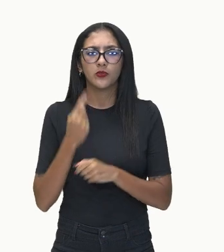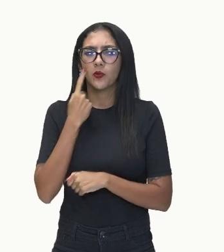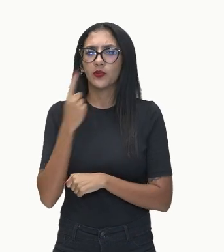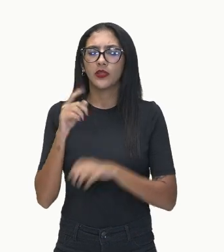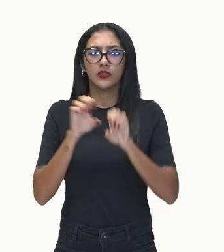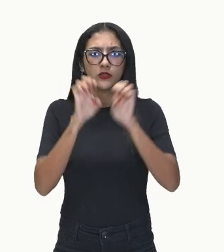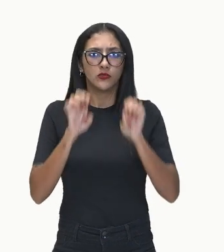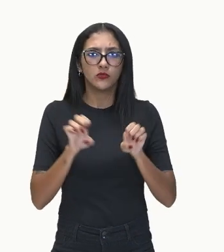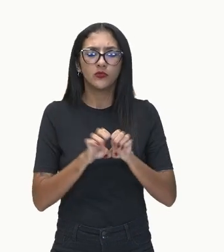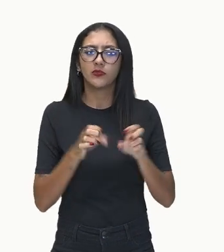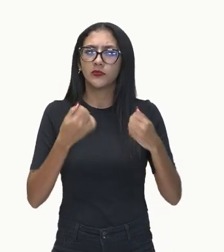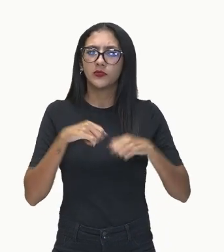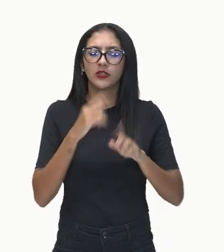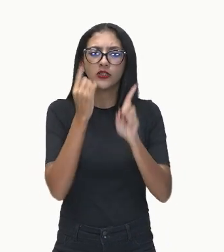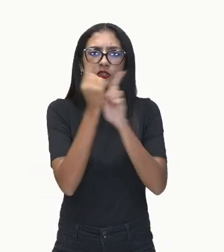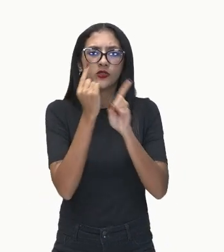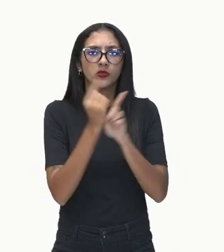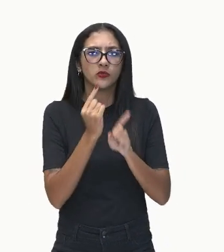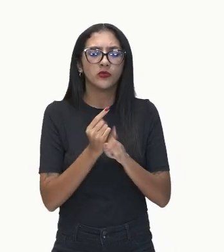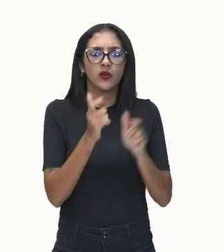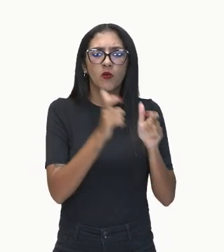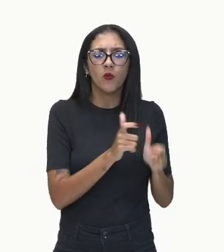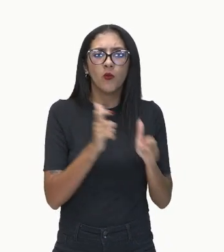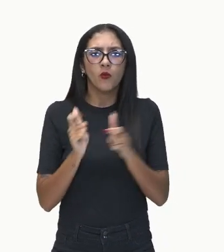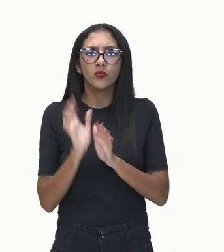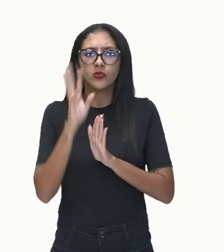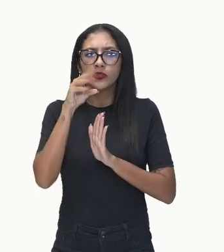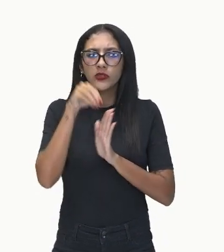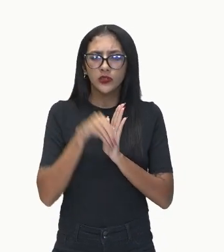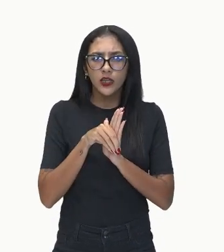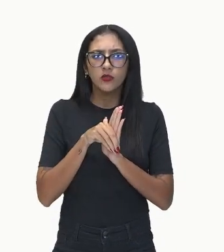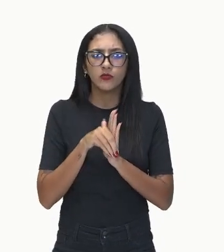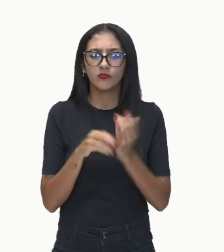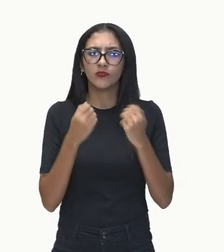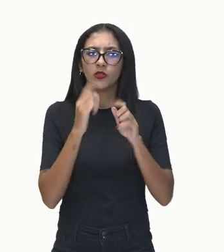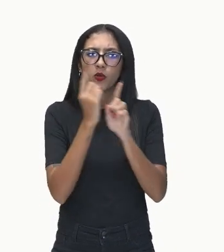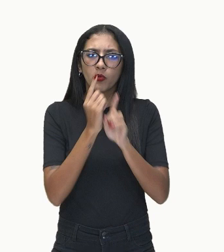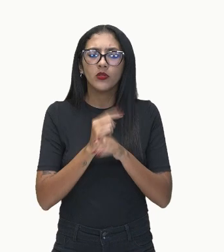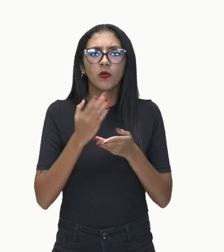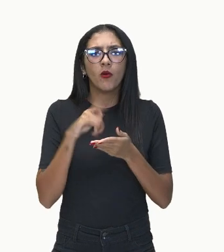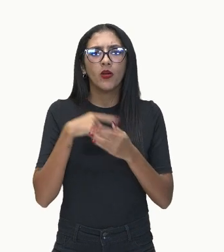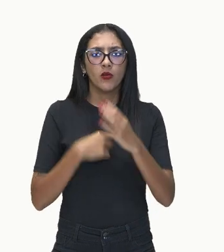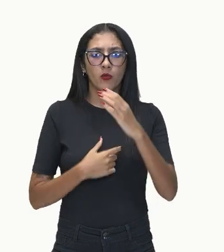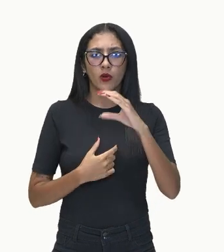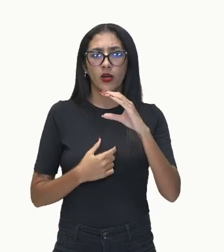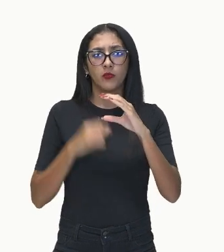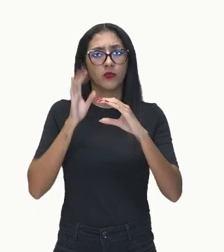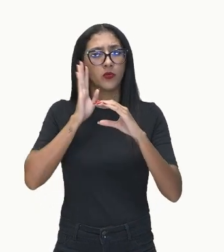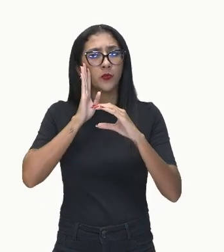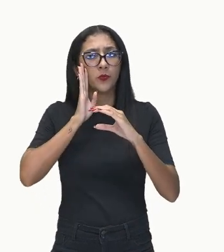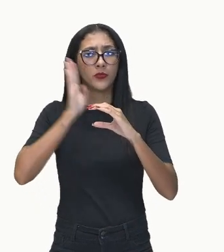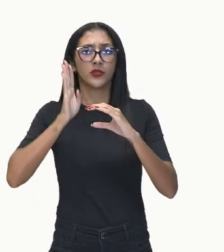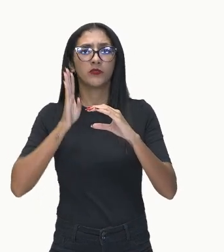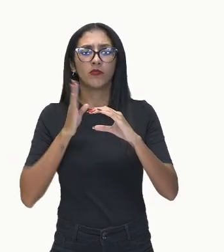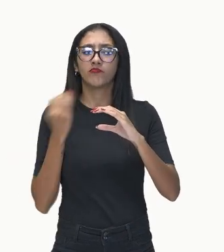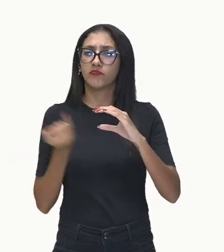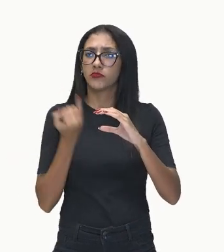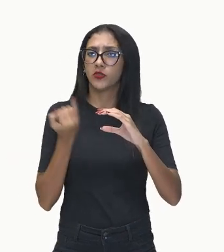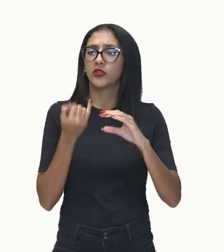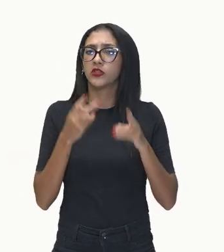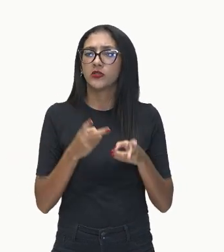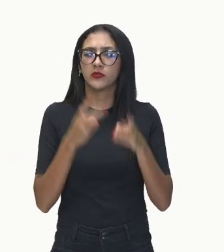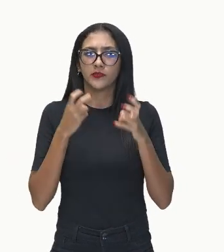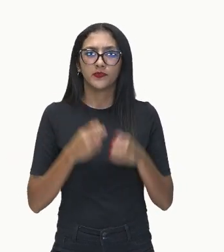que caçar nesse composto qual é o carbono quiral. É importante identificar. Por quê?